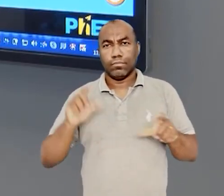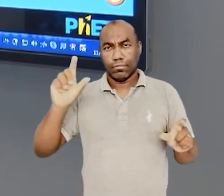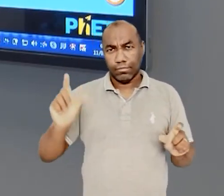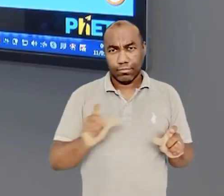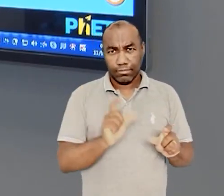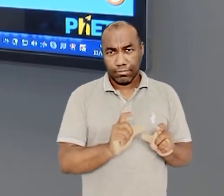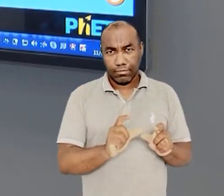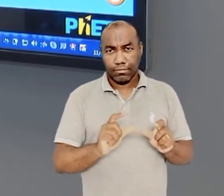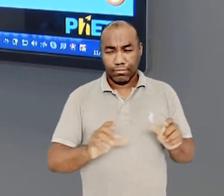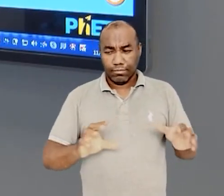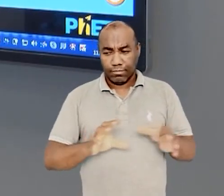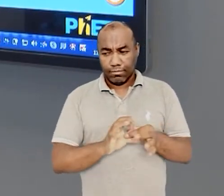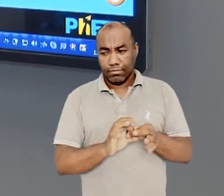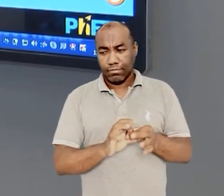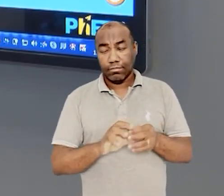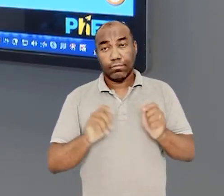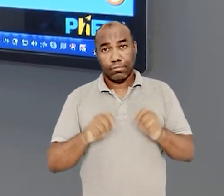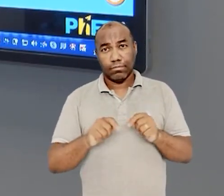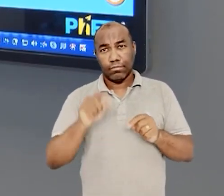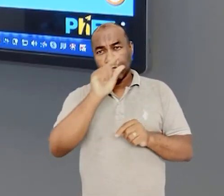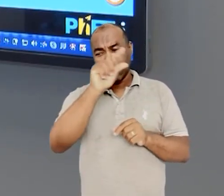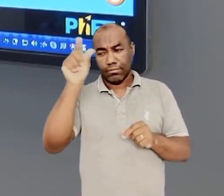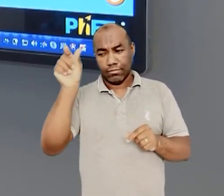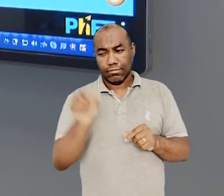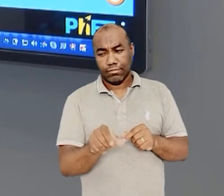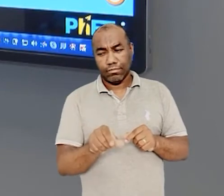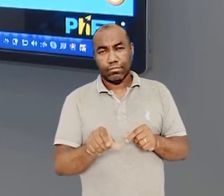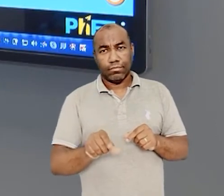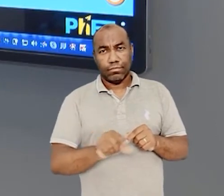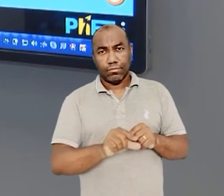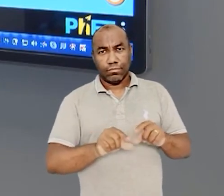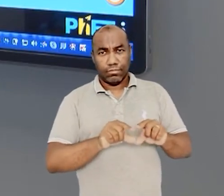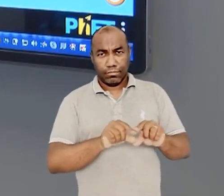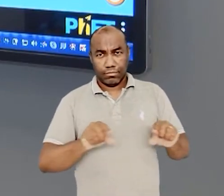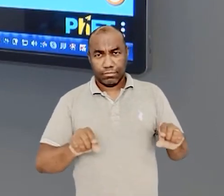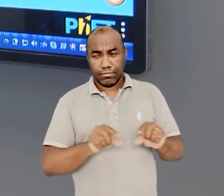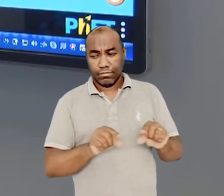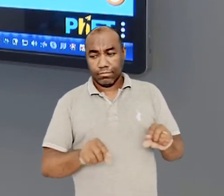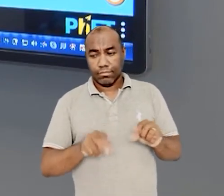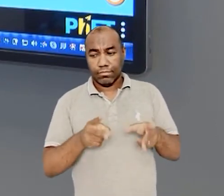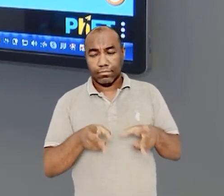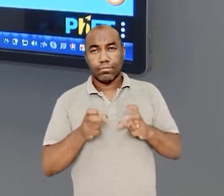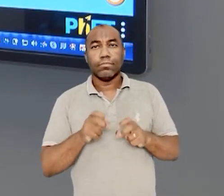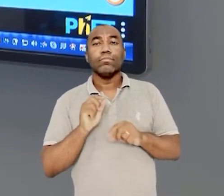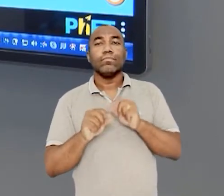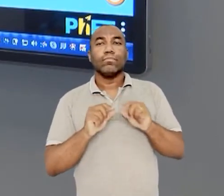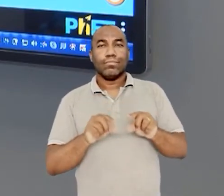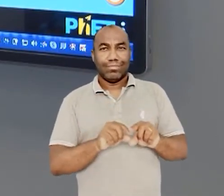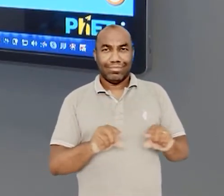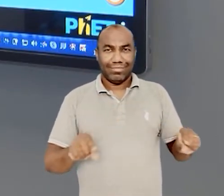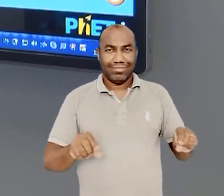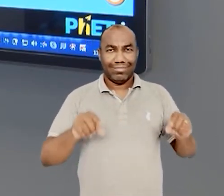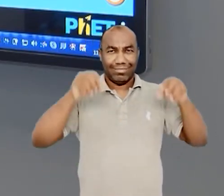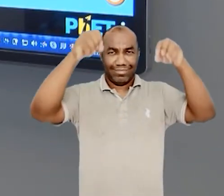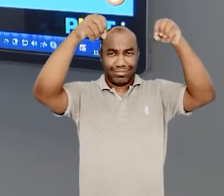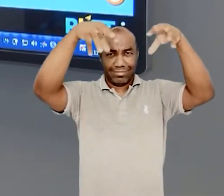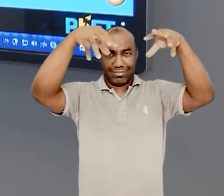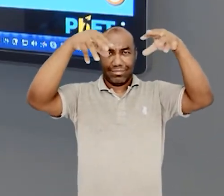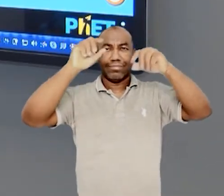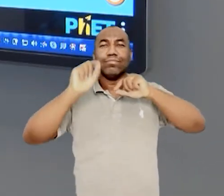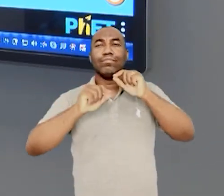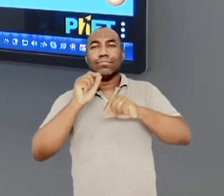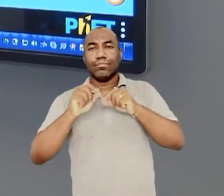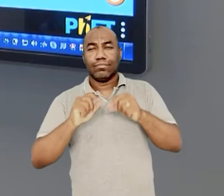circuito. E aí, colocar novamente o condutor. E observar. Veja a